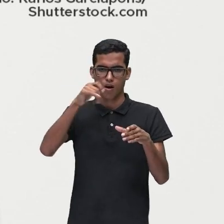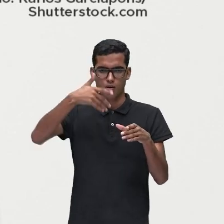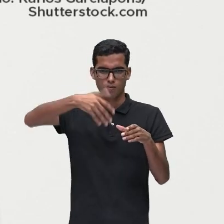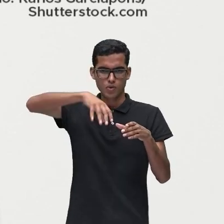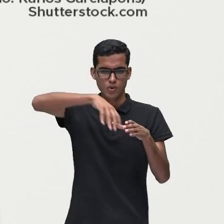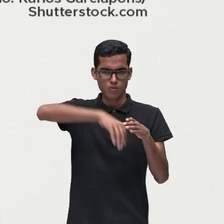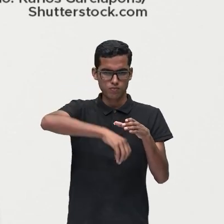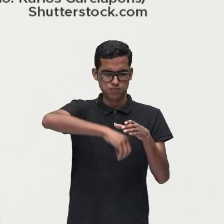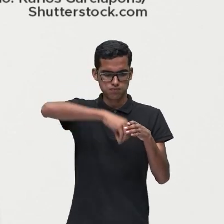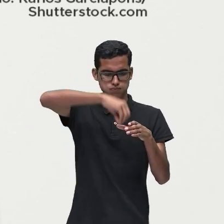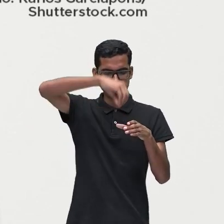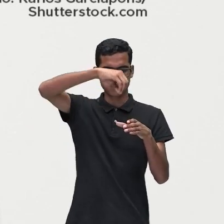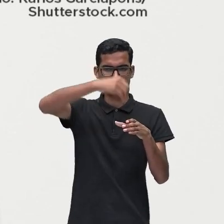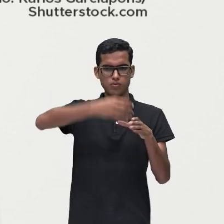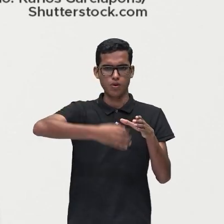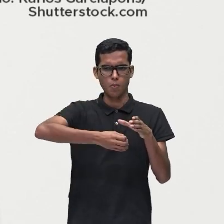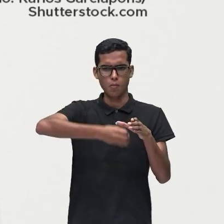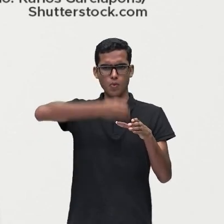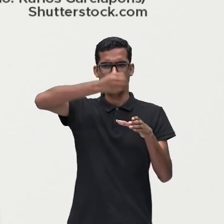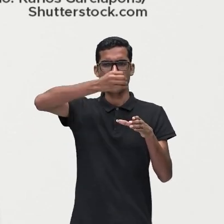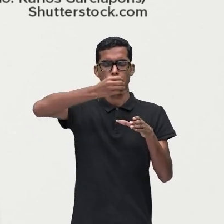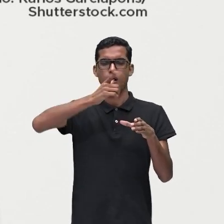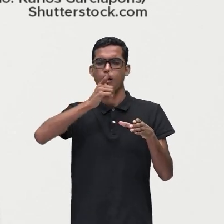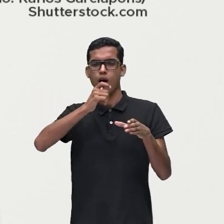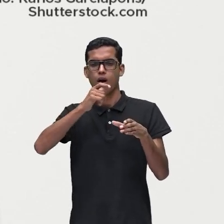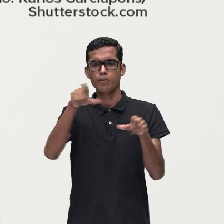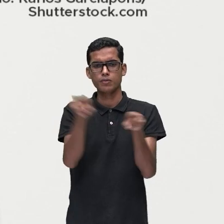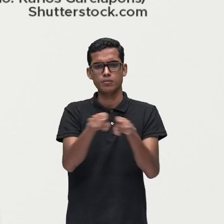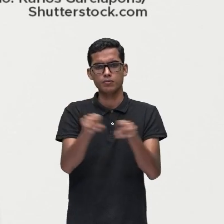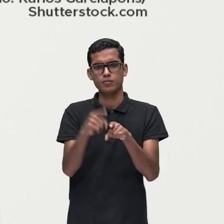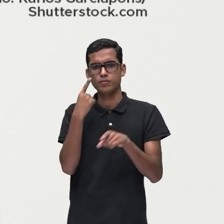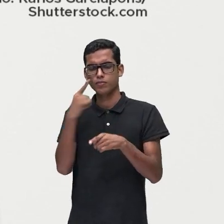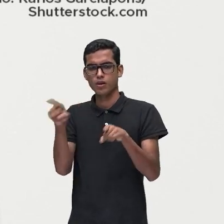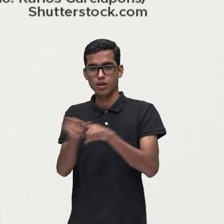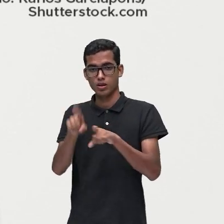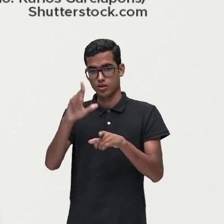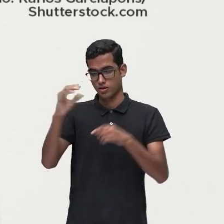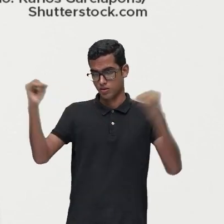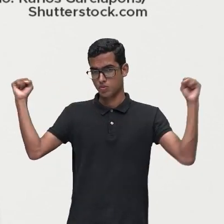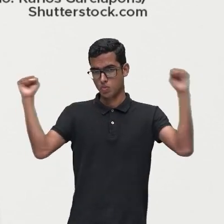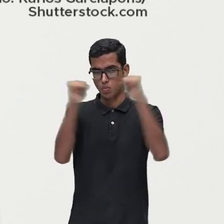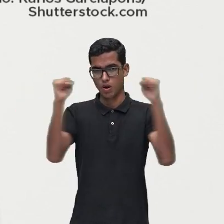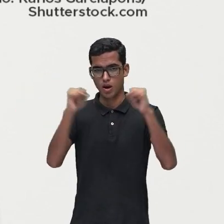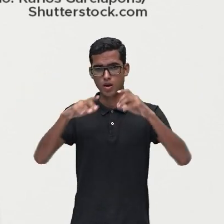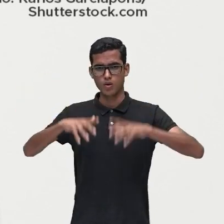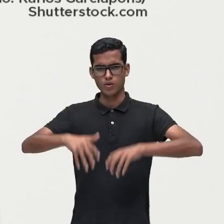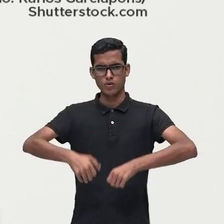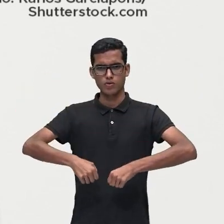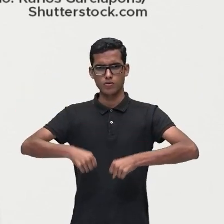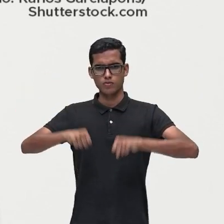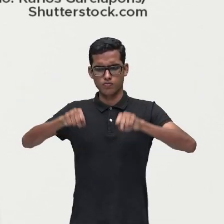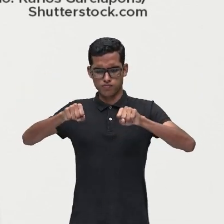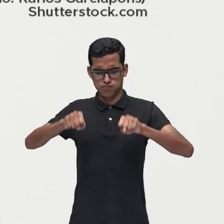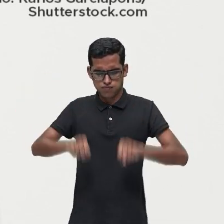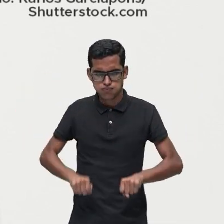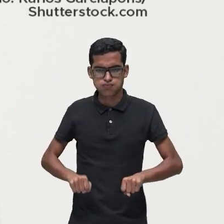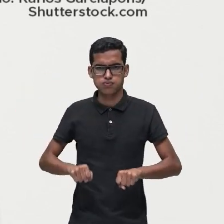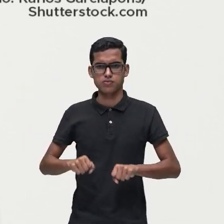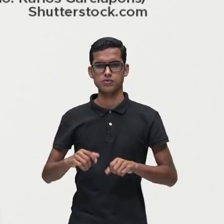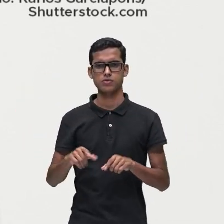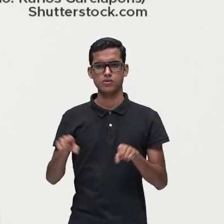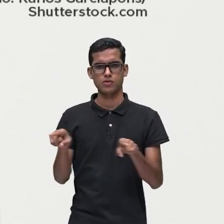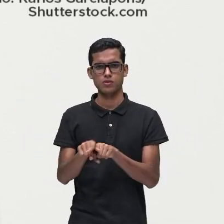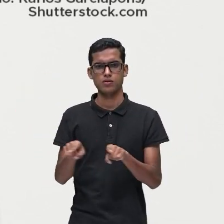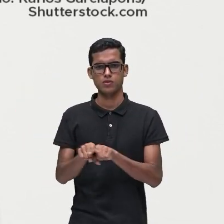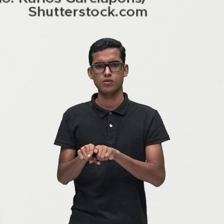na academia, para levantar os pesos, você consegue identificar roldanas e os cabos